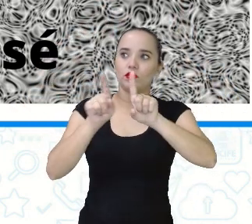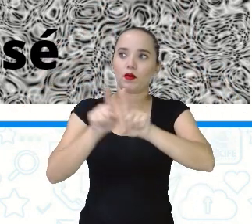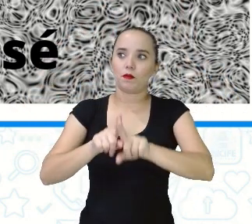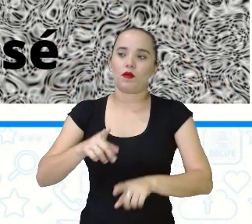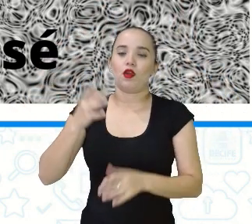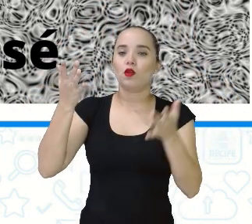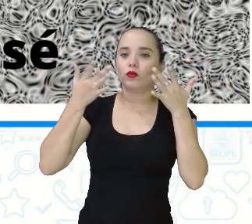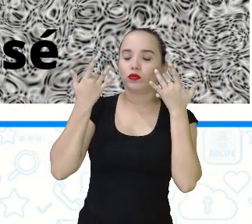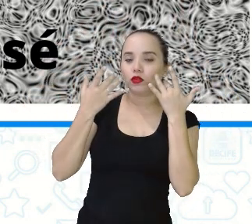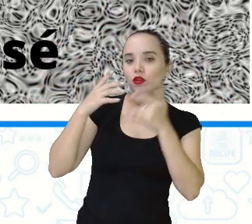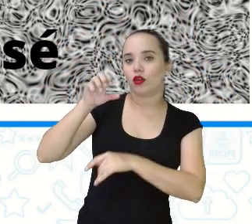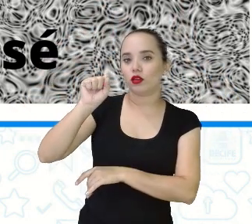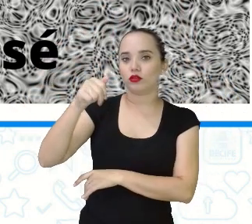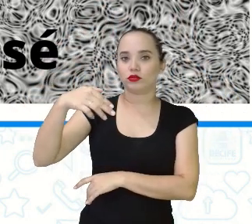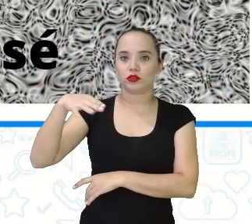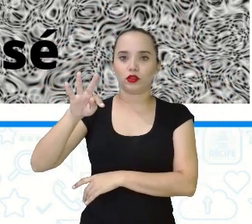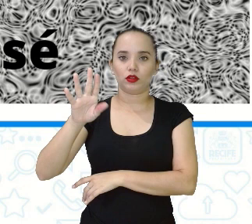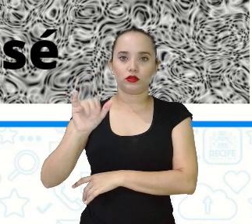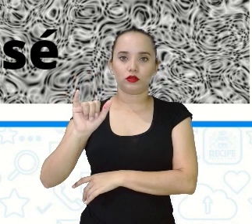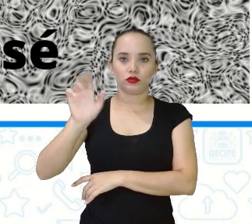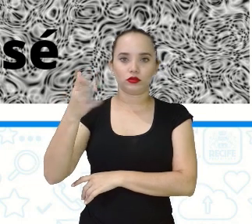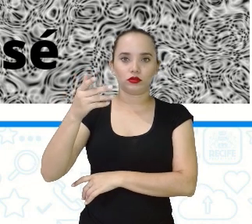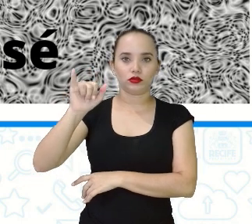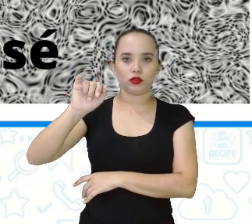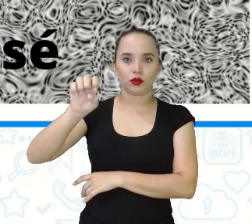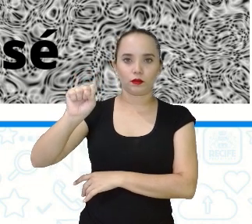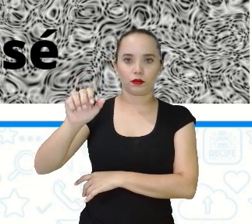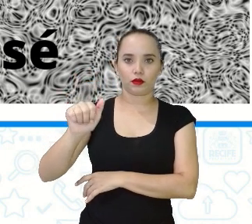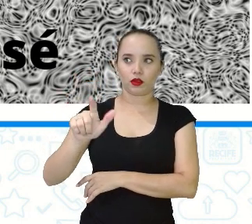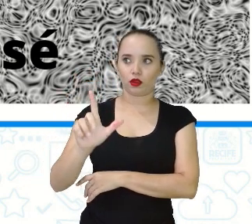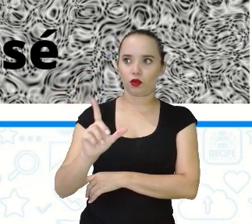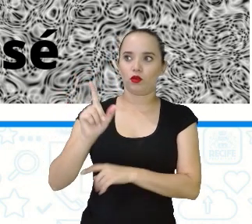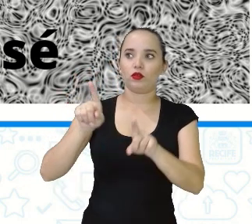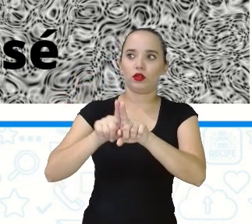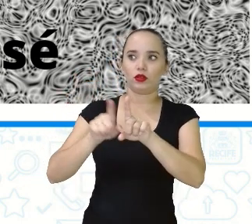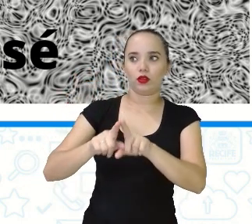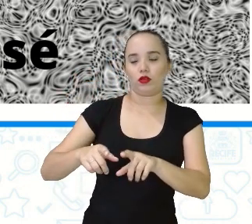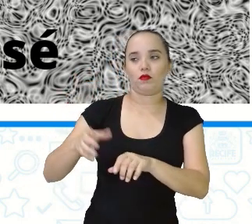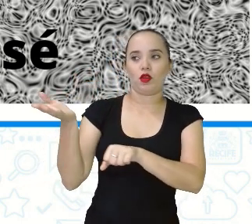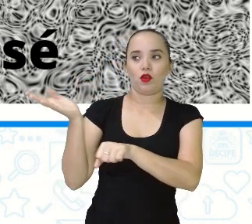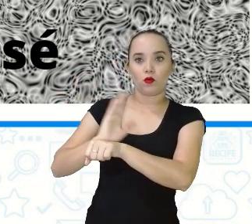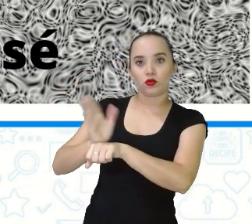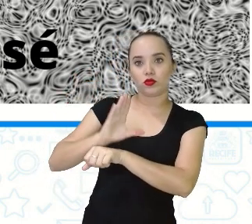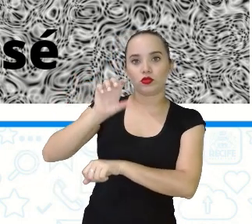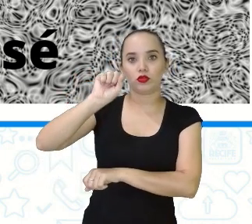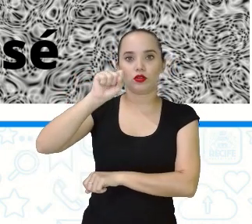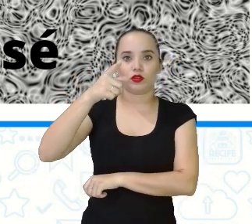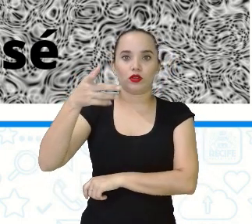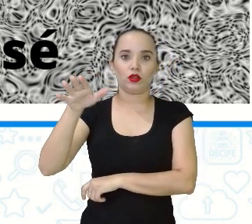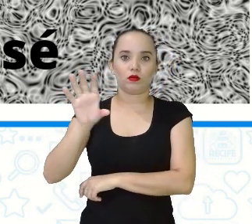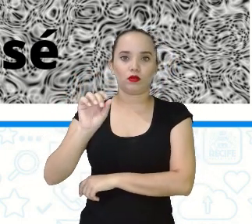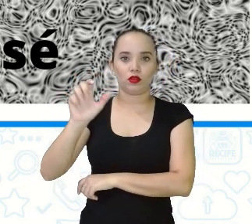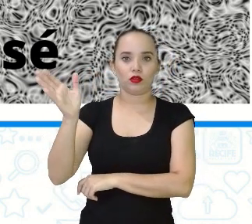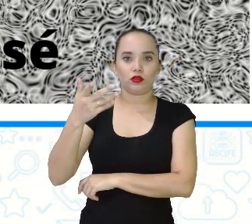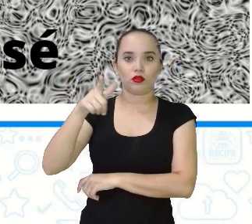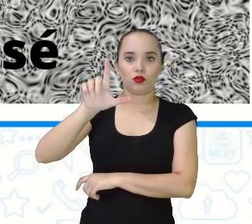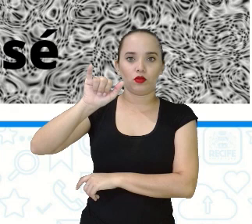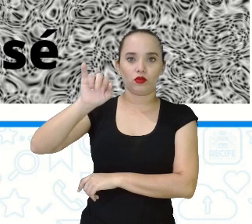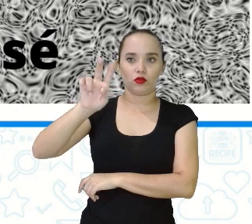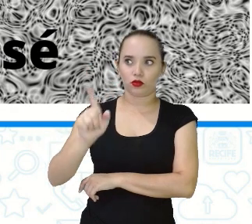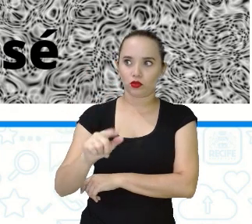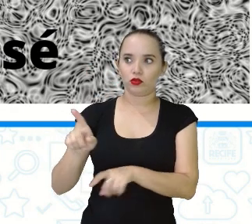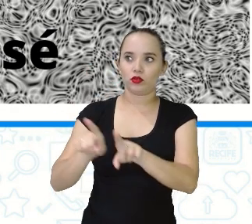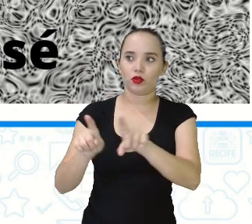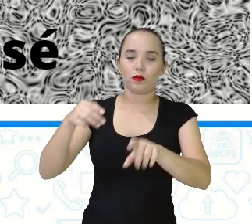Cinema São Luís e o Mercado de São José. São construções consideradas, né, patrimônio de